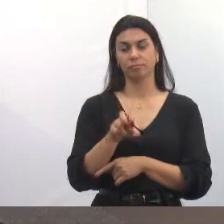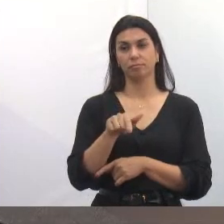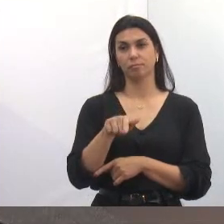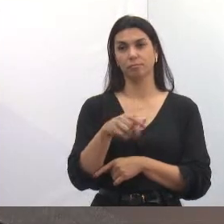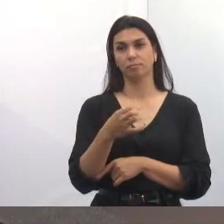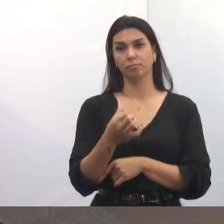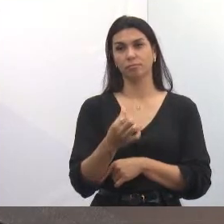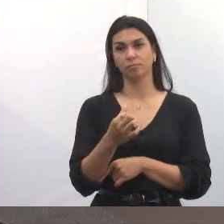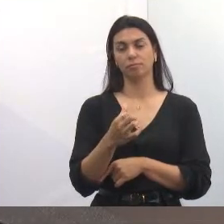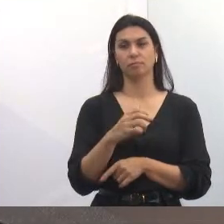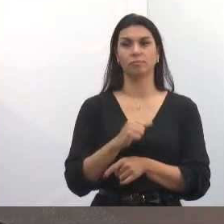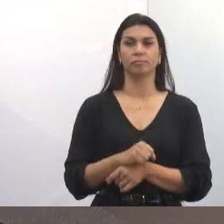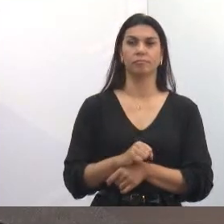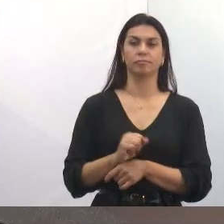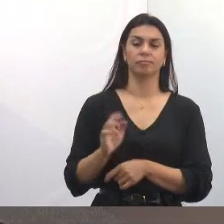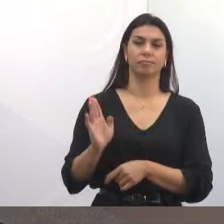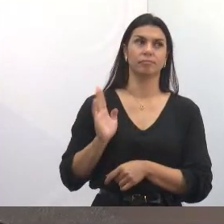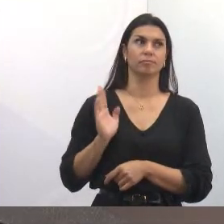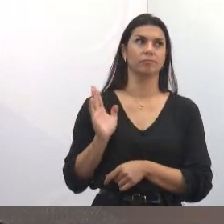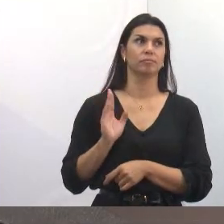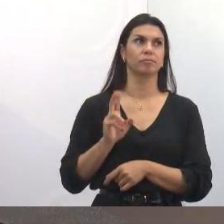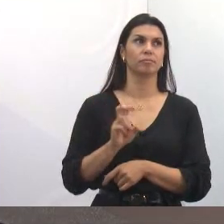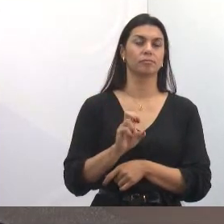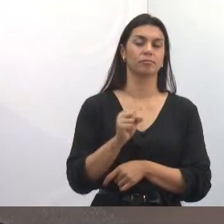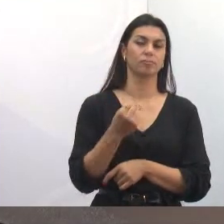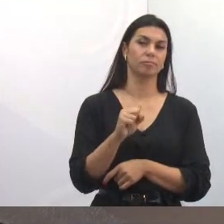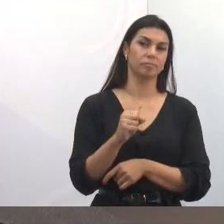R$ 1.776.576, pensionista